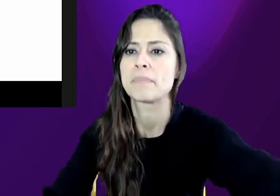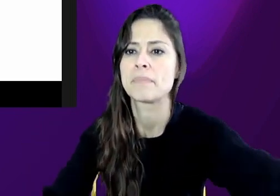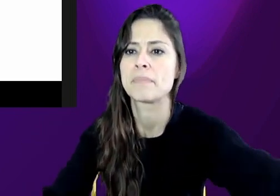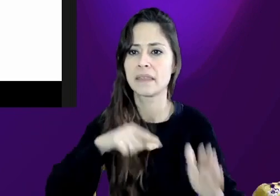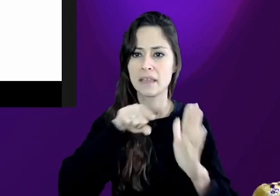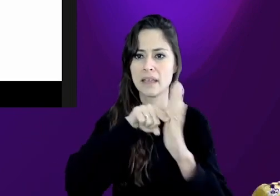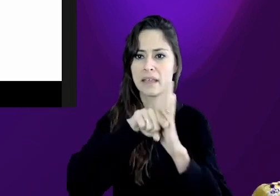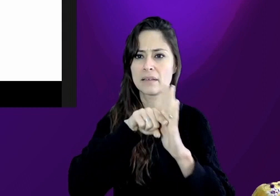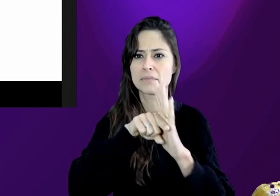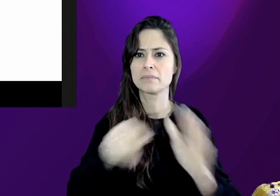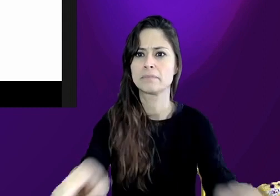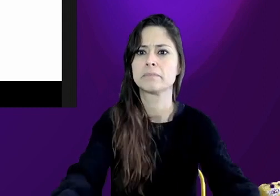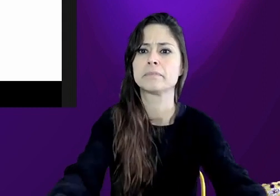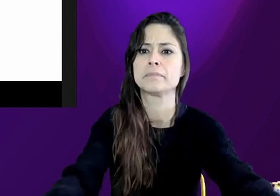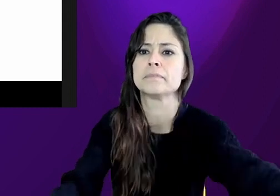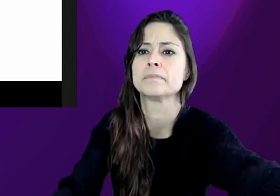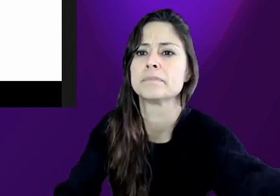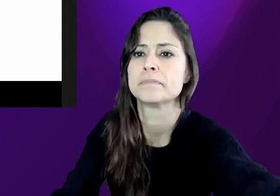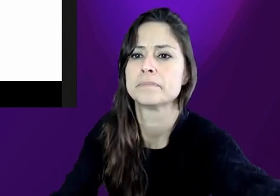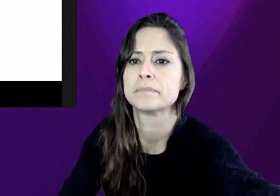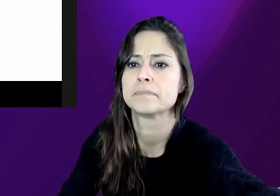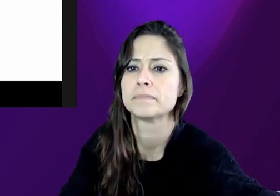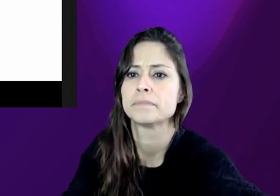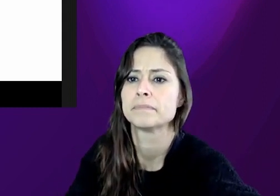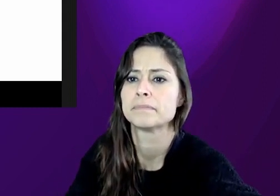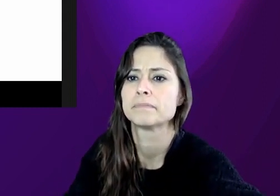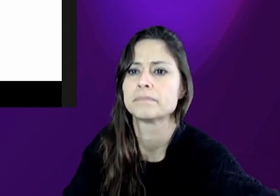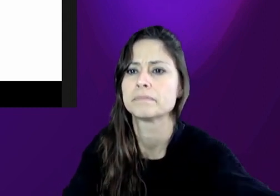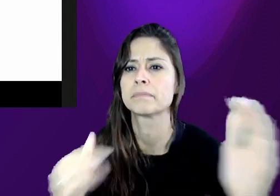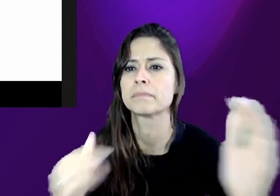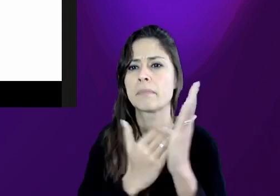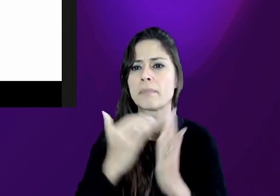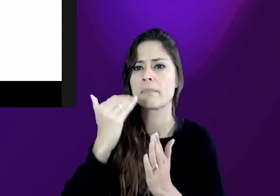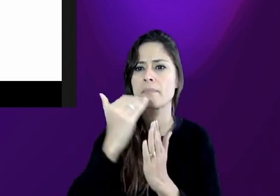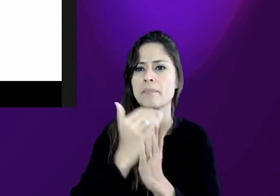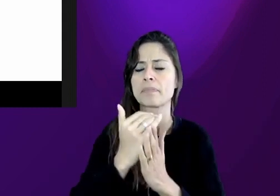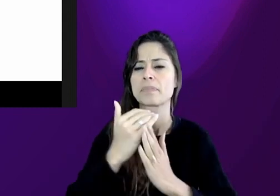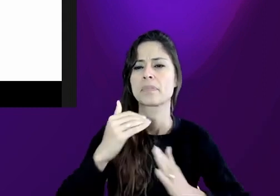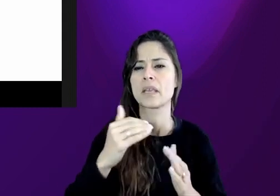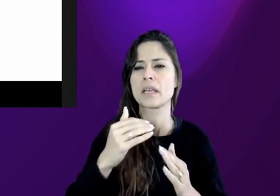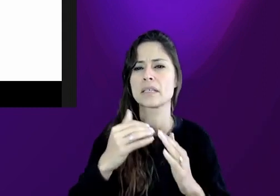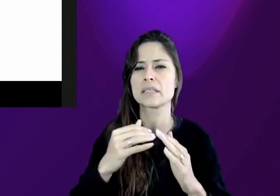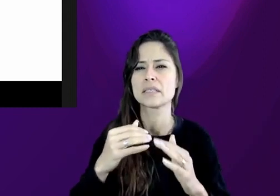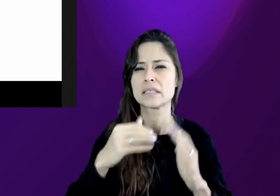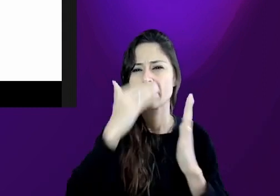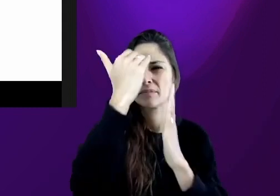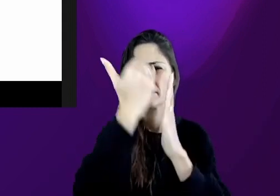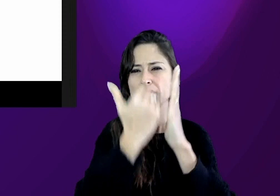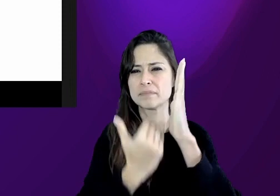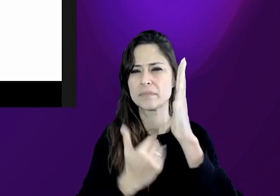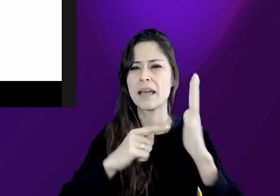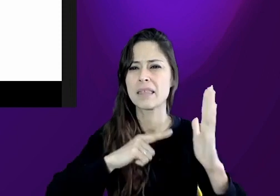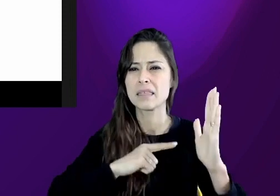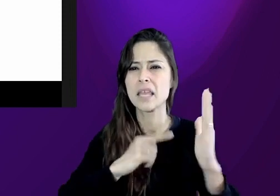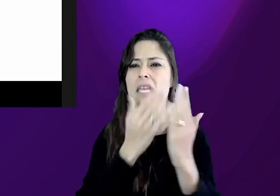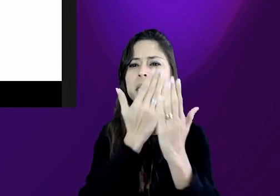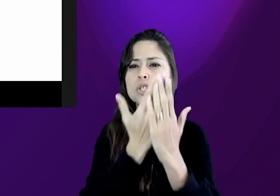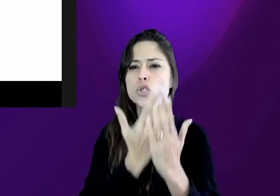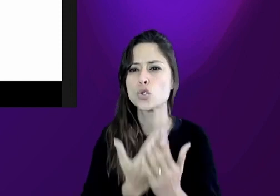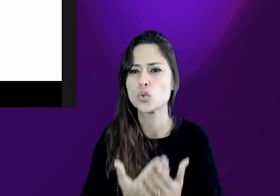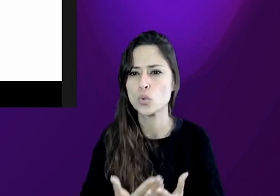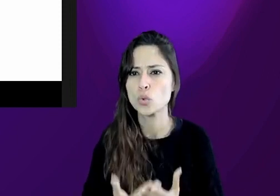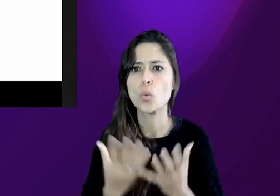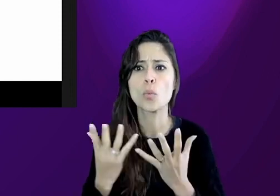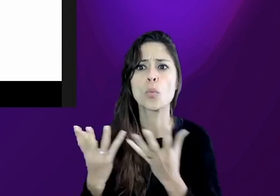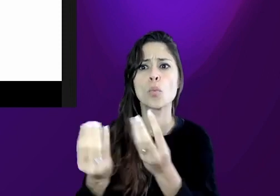5.000 gastrectomias, mas quando nós olhamos os estudos, 40 estudos que foram incluídos, nenhum estudo randomizado,